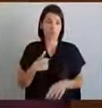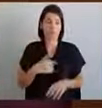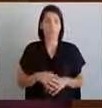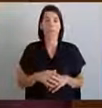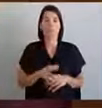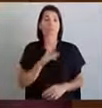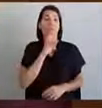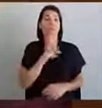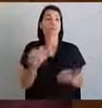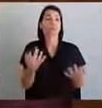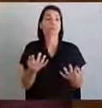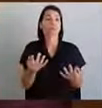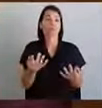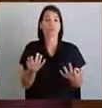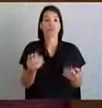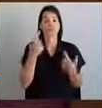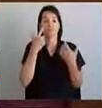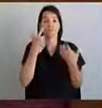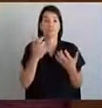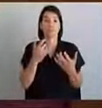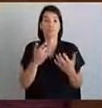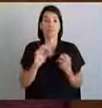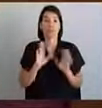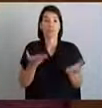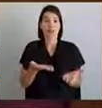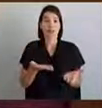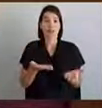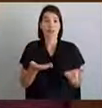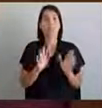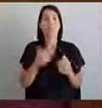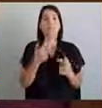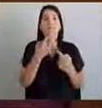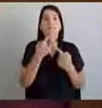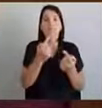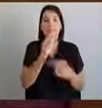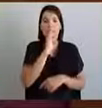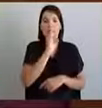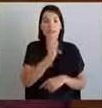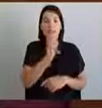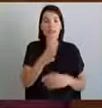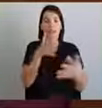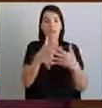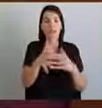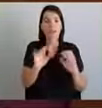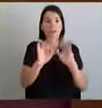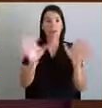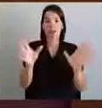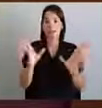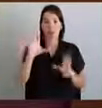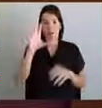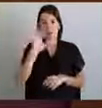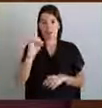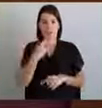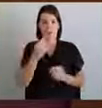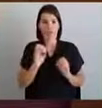esteja mesmo debaixo do nosso nariz, nunca nada foi dito de forma transparente, frontal e assumida por parte do Executivo sobre a existência desta